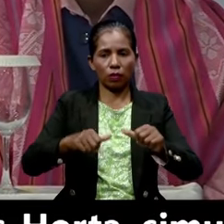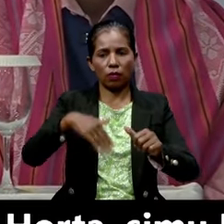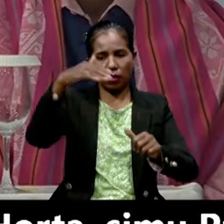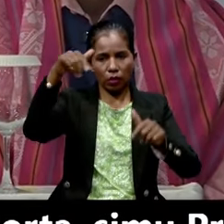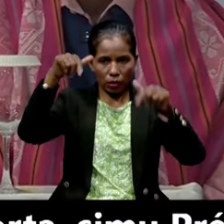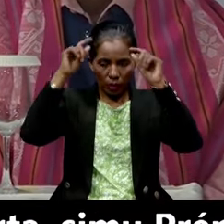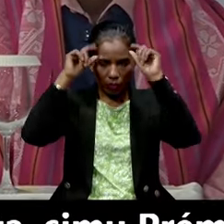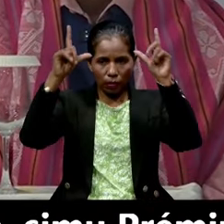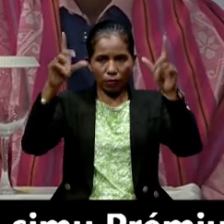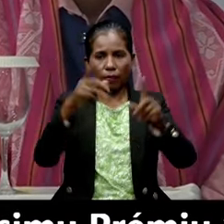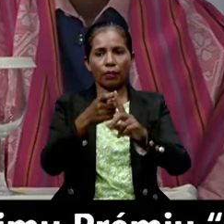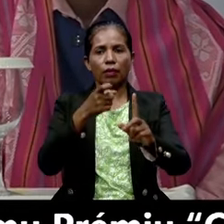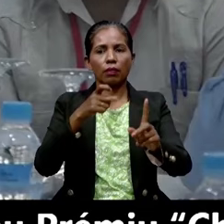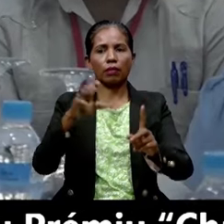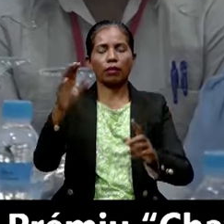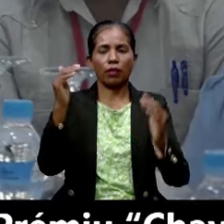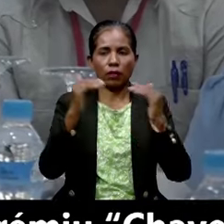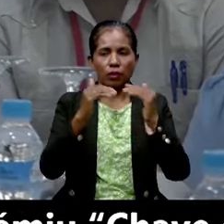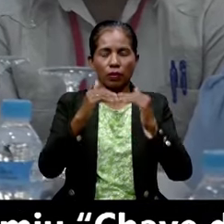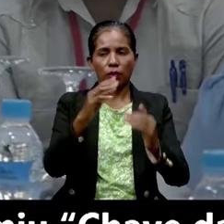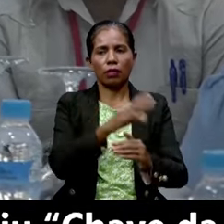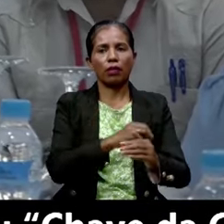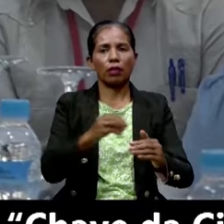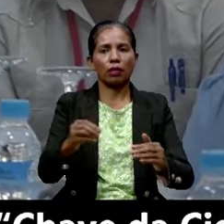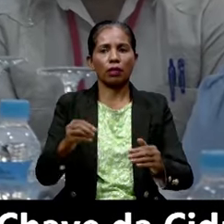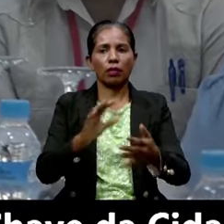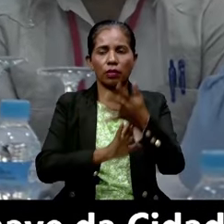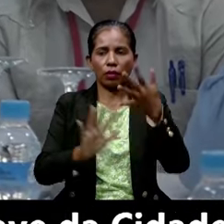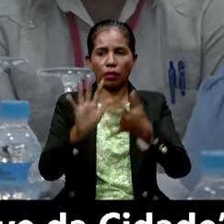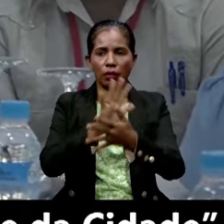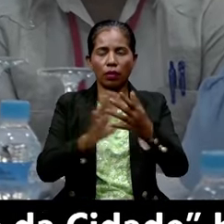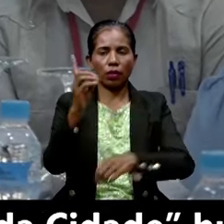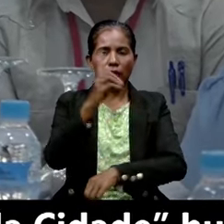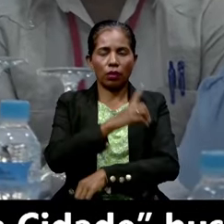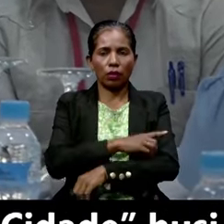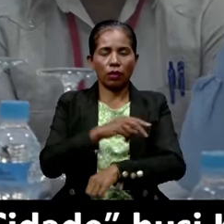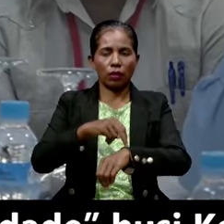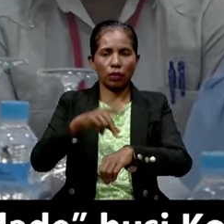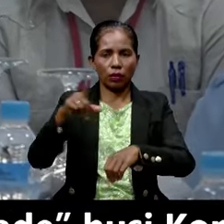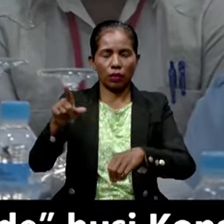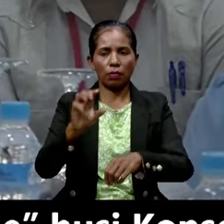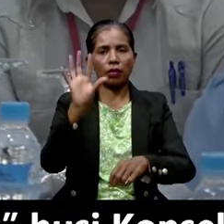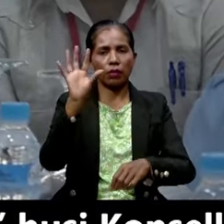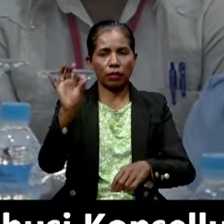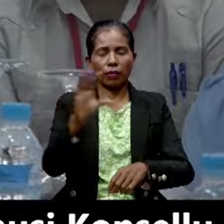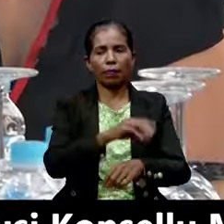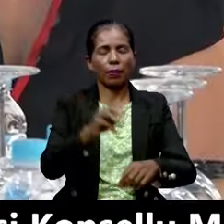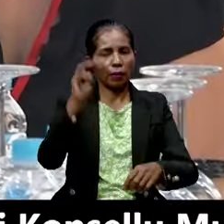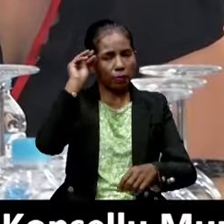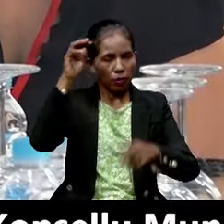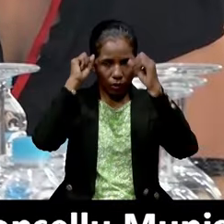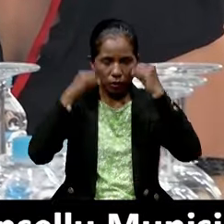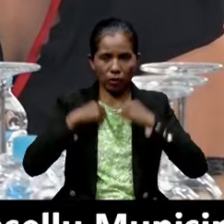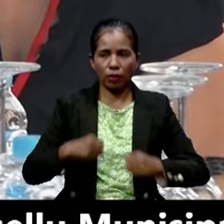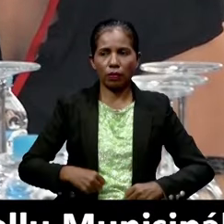Timor-Leste, nuneliu husi seminário científico e âmbito comemoração Loron Nacional Saúde Badalasia, Ministério Saúde e amuto co